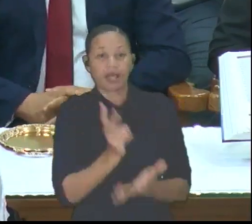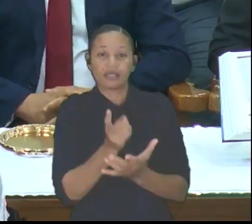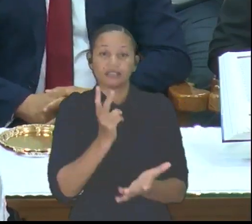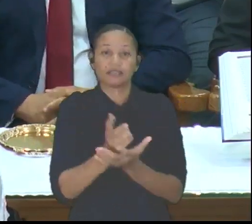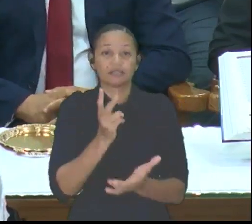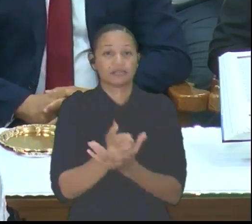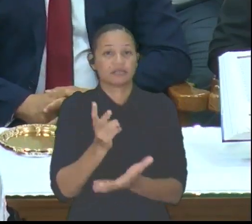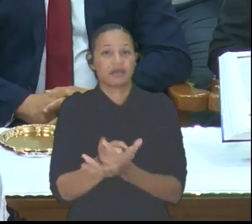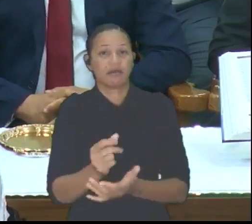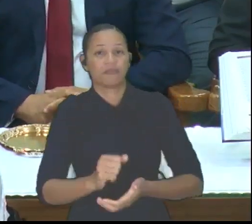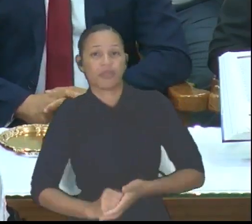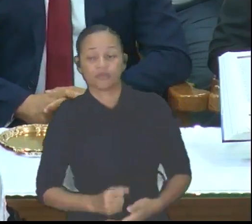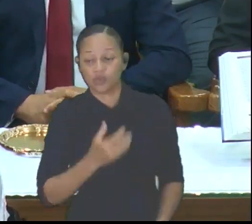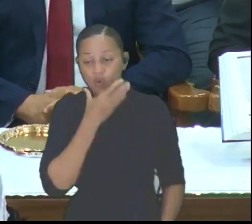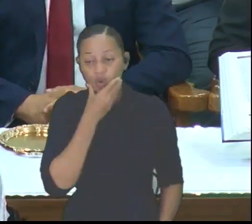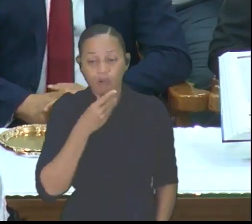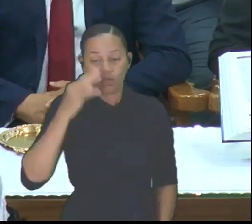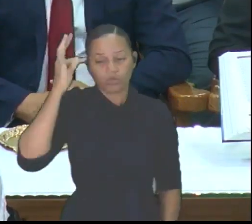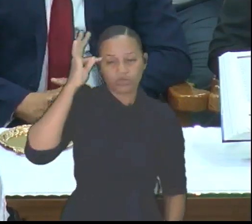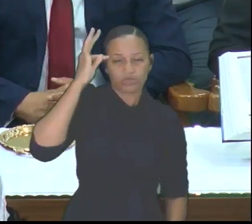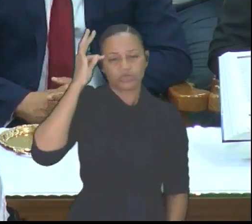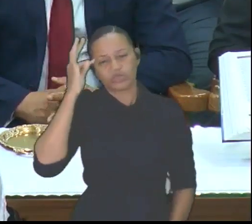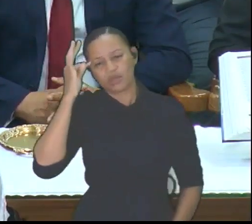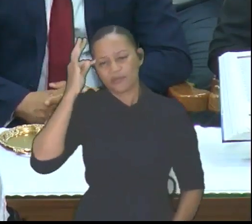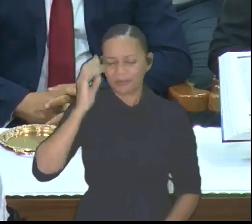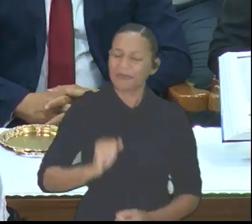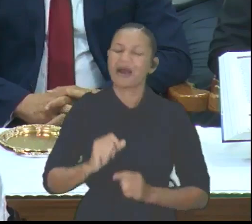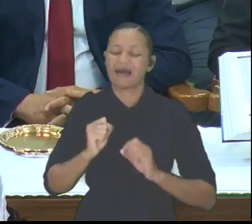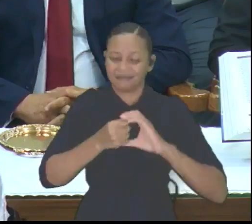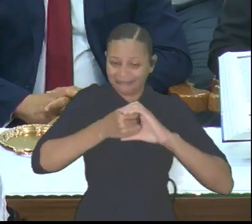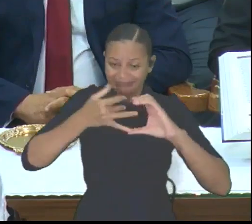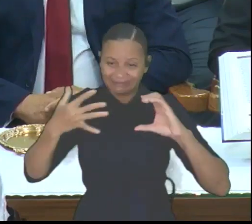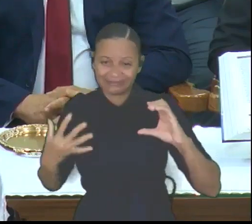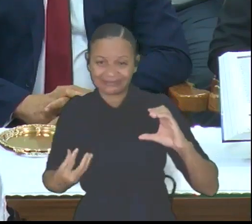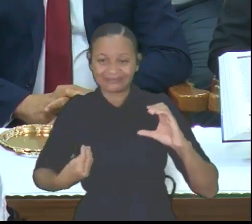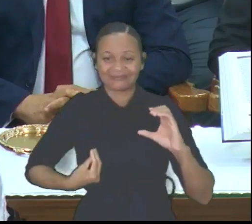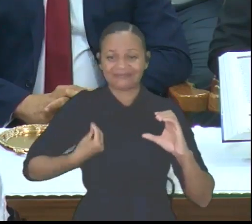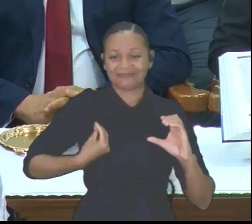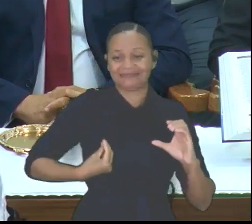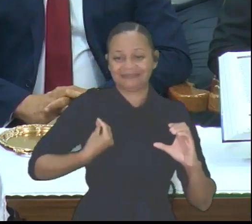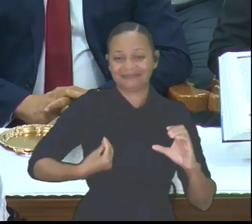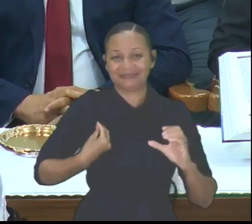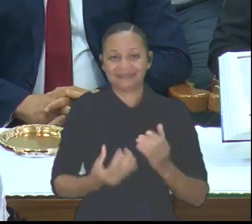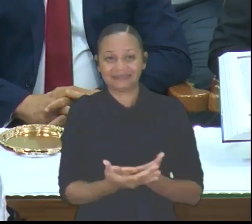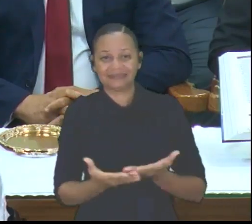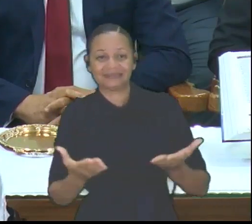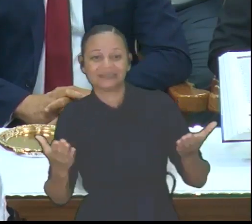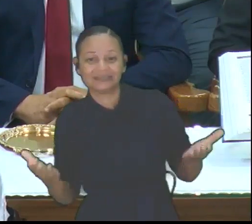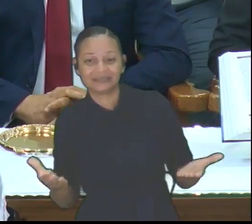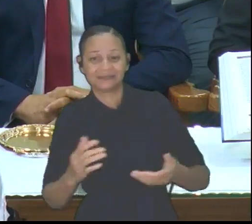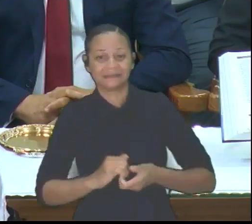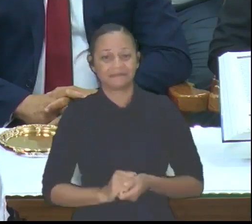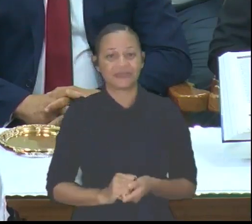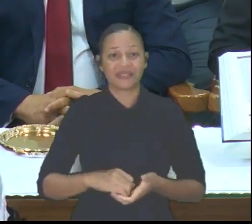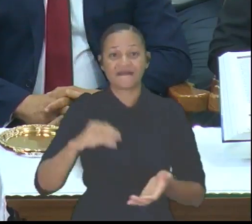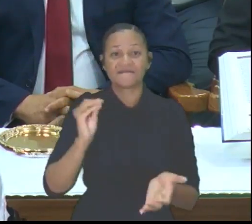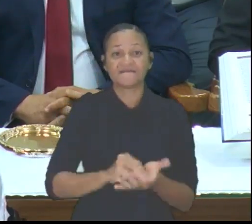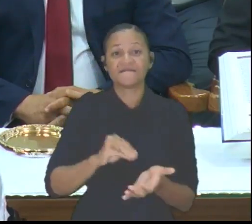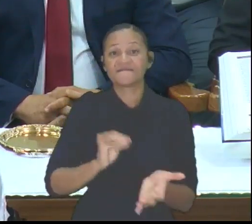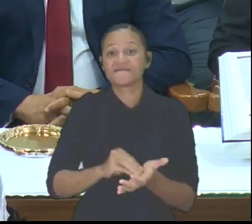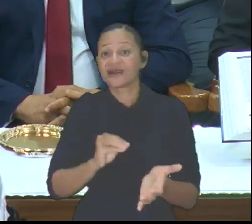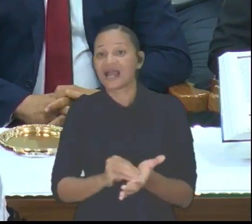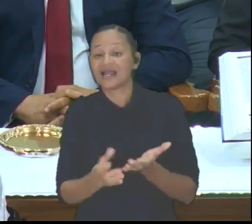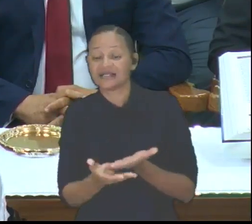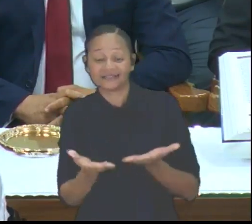sua característica mais presente, que mais ressalta, que é a sua incredulidade, porque